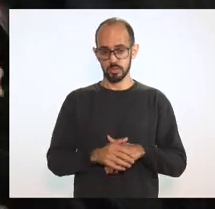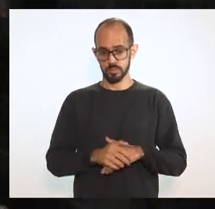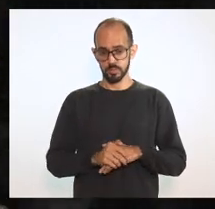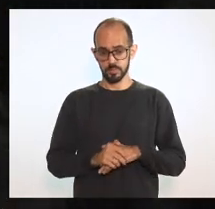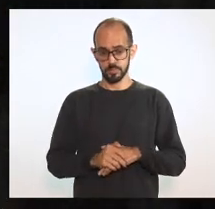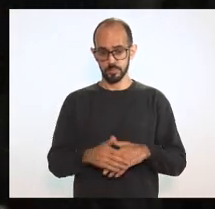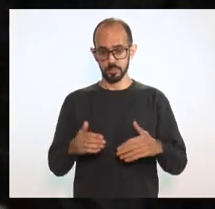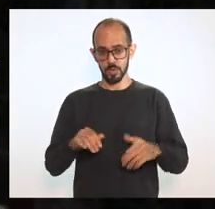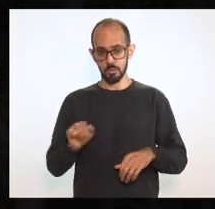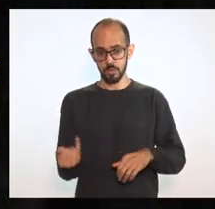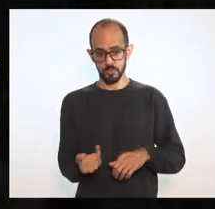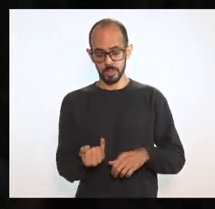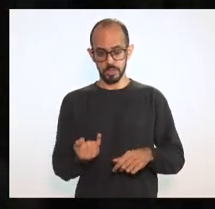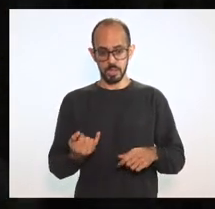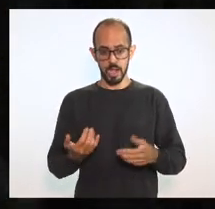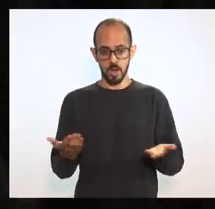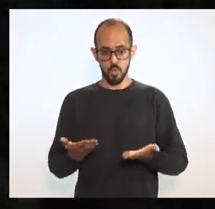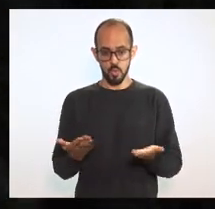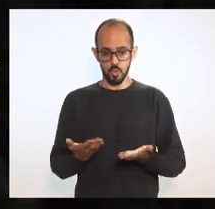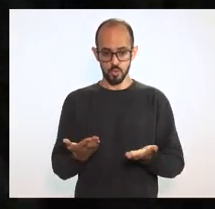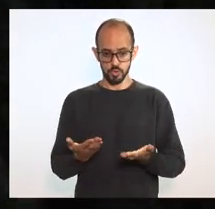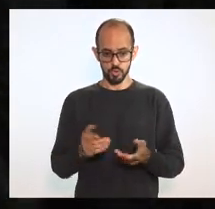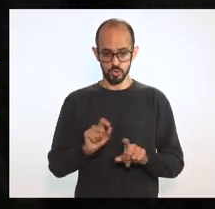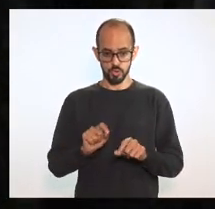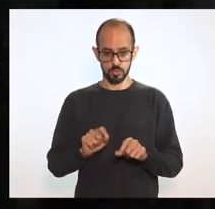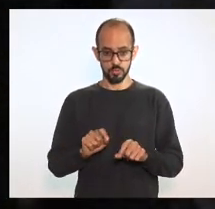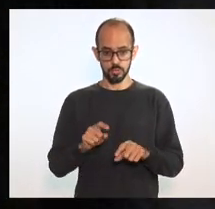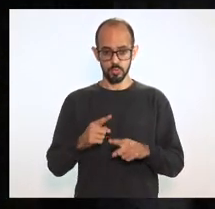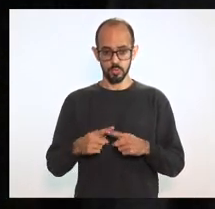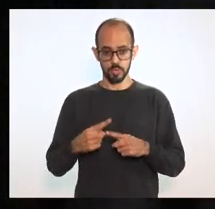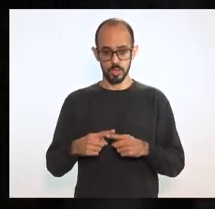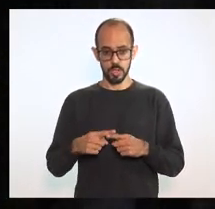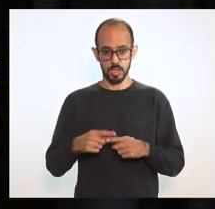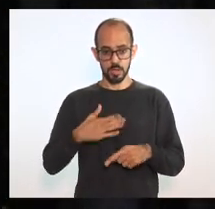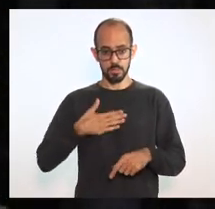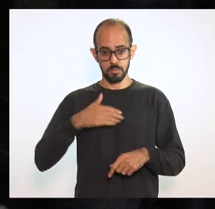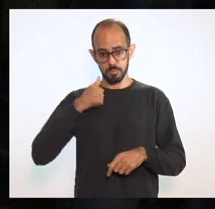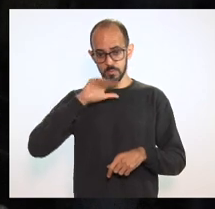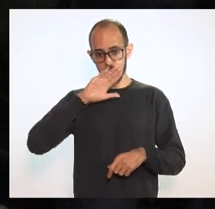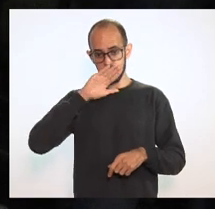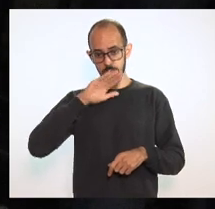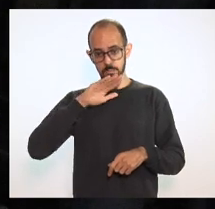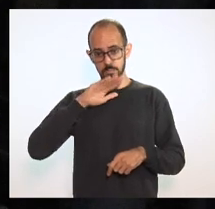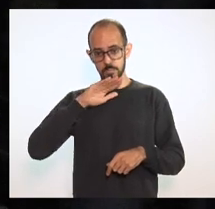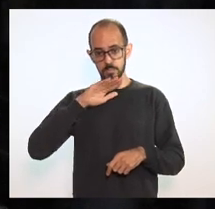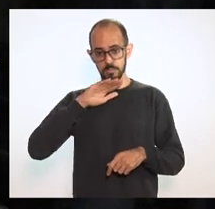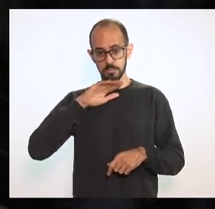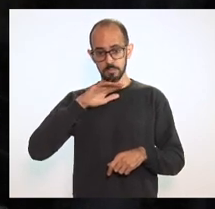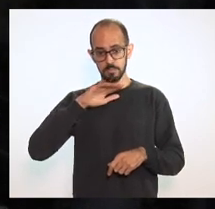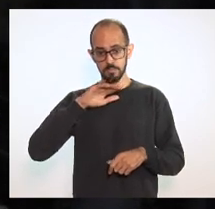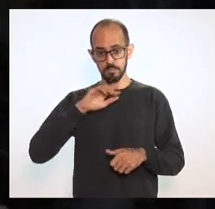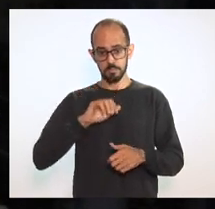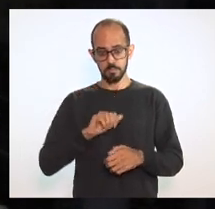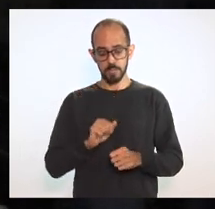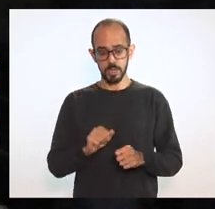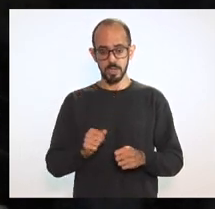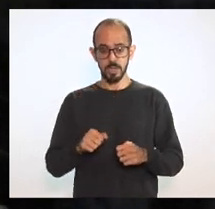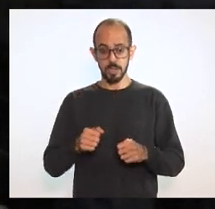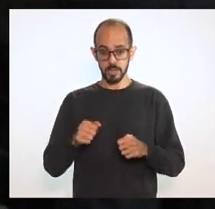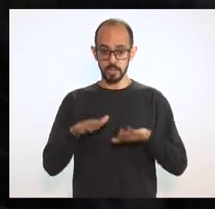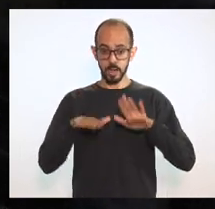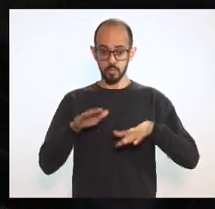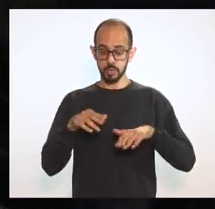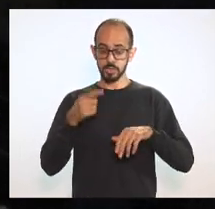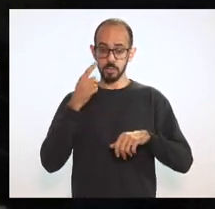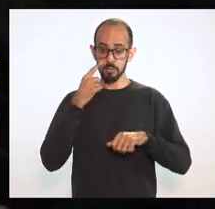data muito importante para mim e para minha família. A minha mãe completa mais um ano de idade, eu tenho certeza que ela está nos assistindo nesse momento. Então,